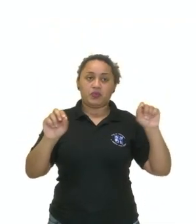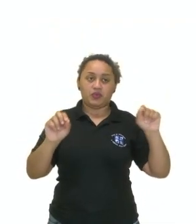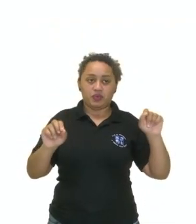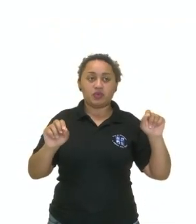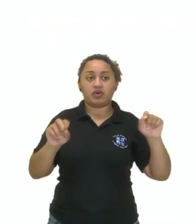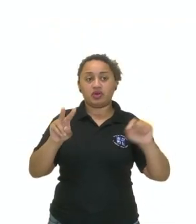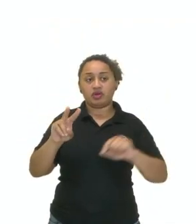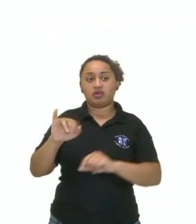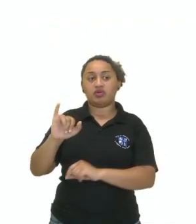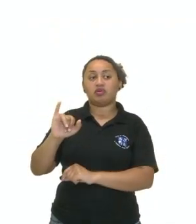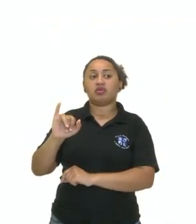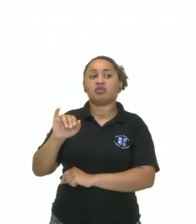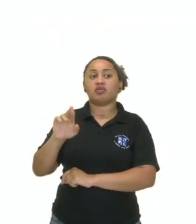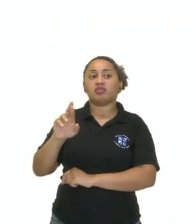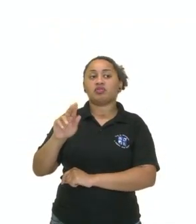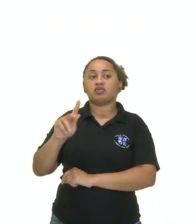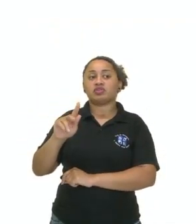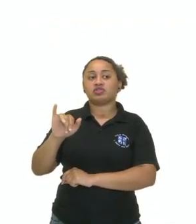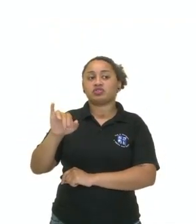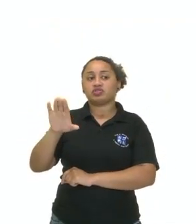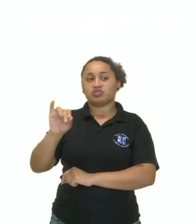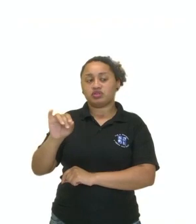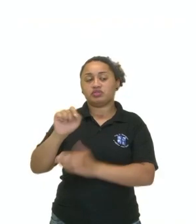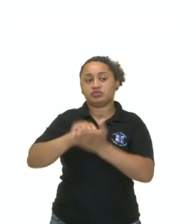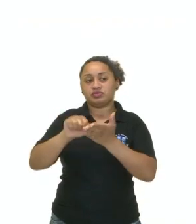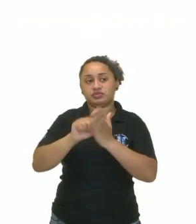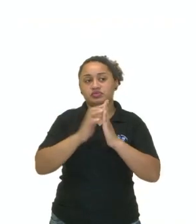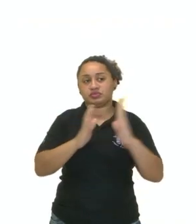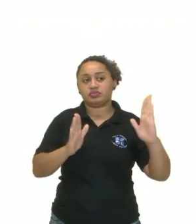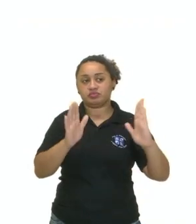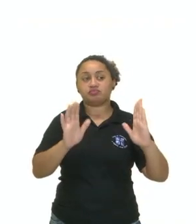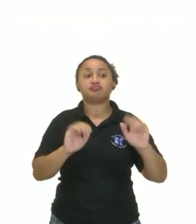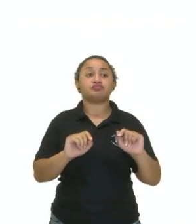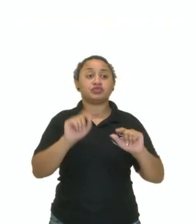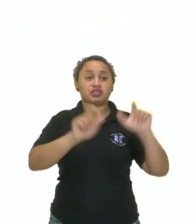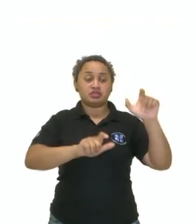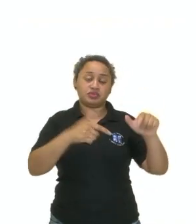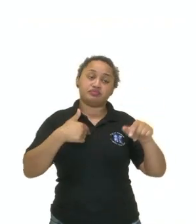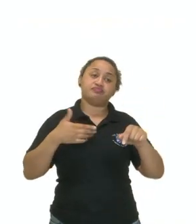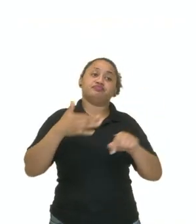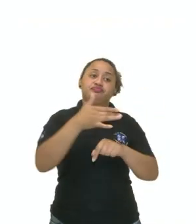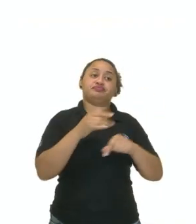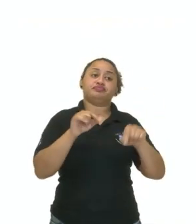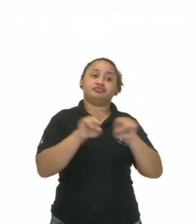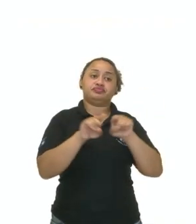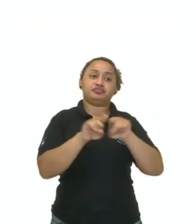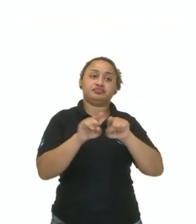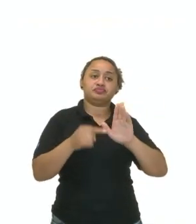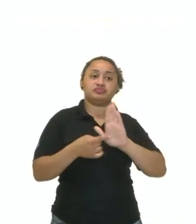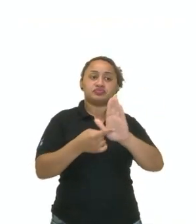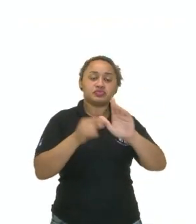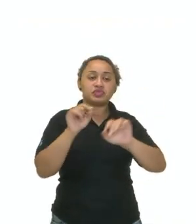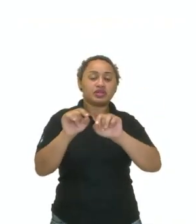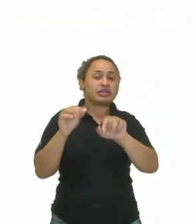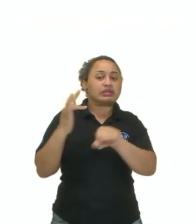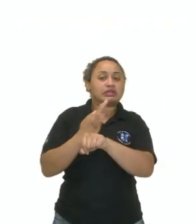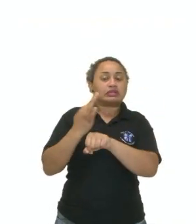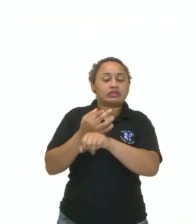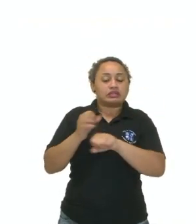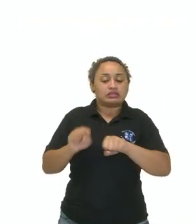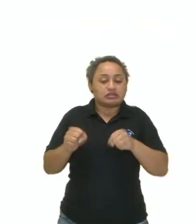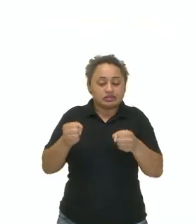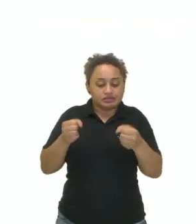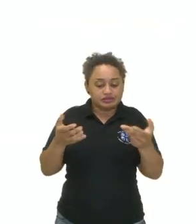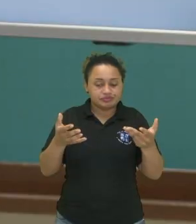essa frase, né, um escritor da época: poupar os que se submetem e debelar os que resistem, ou